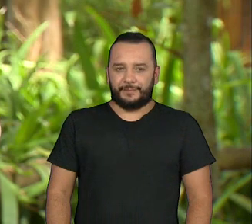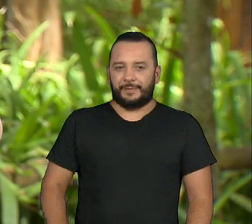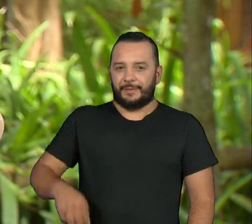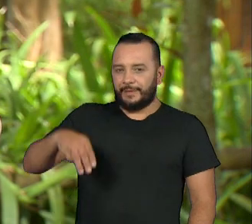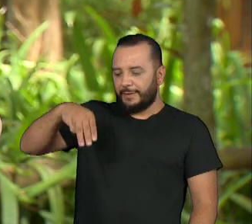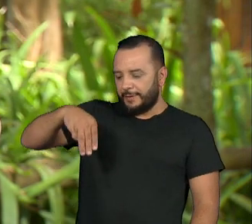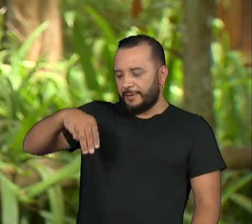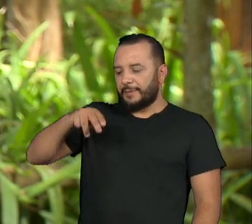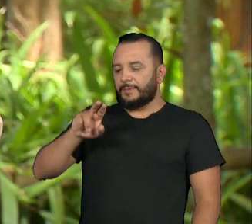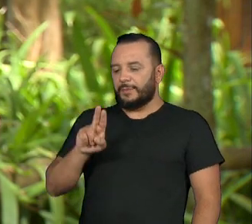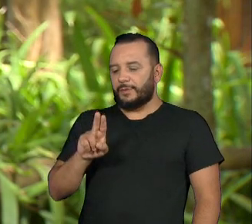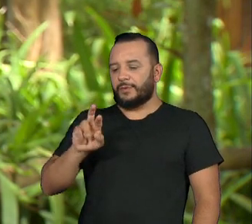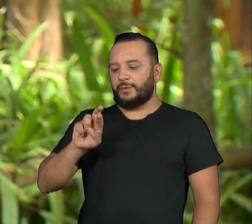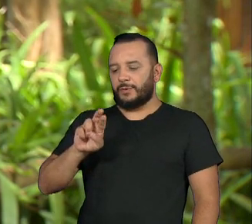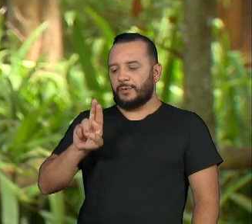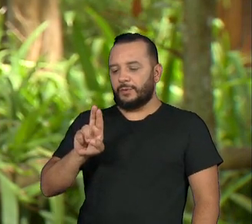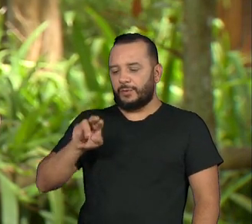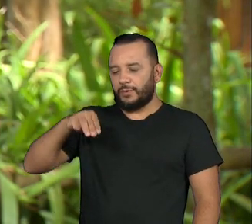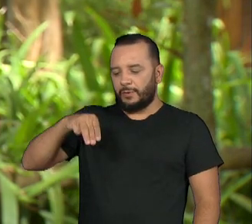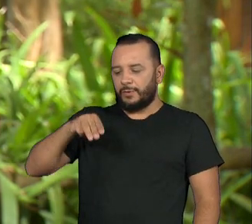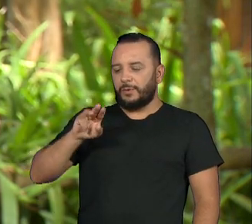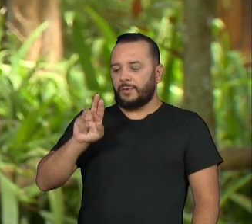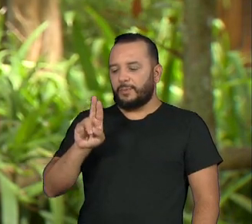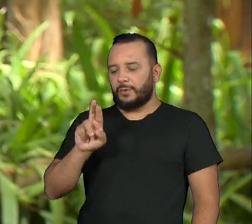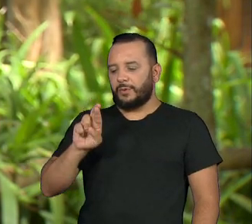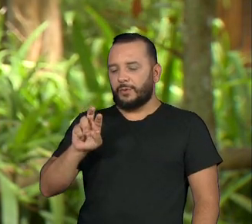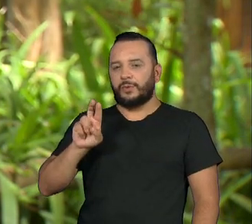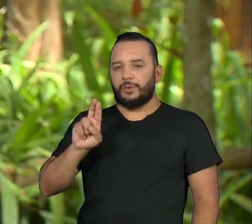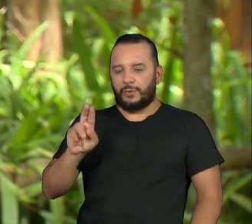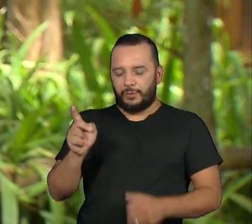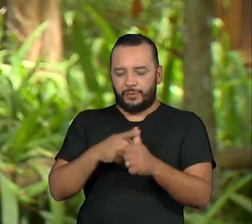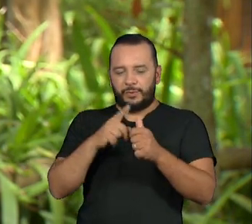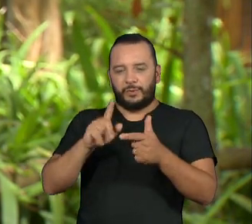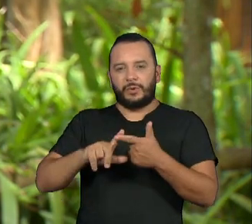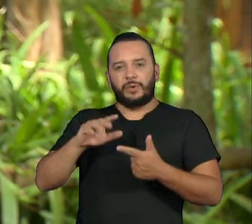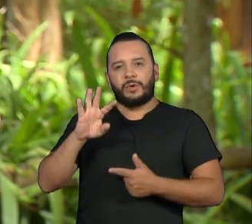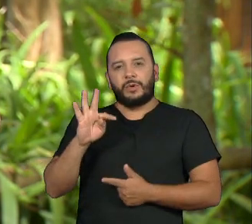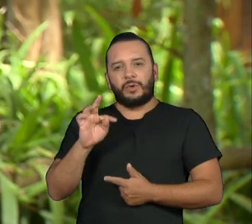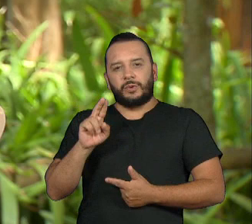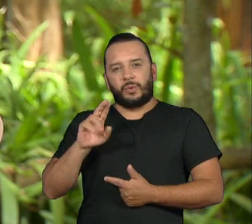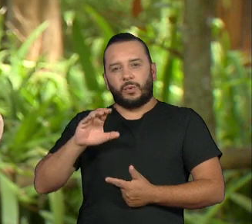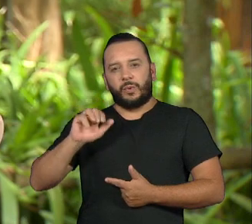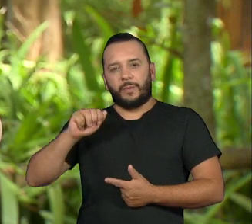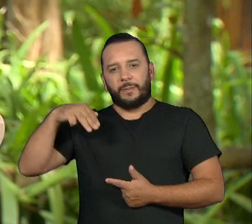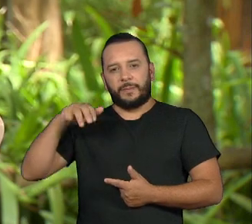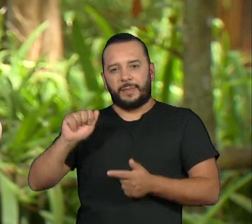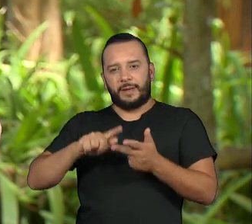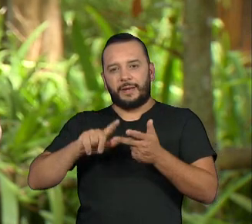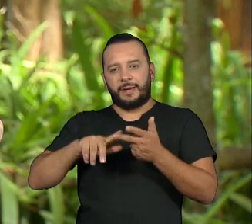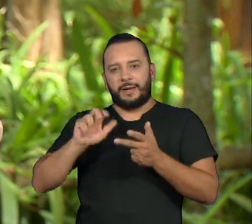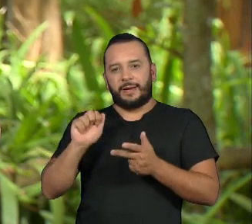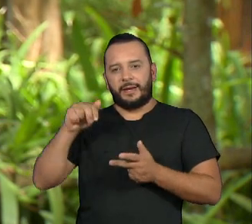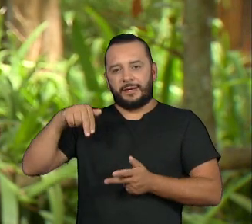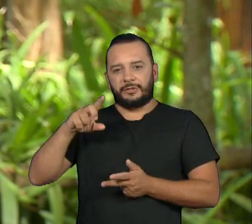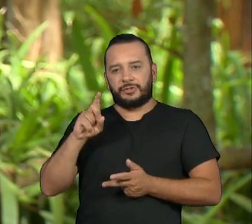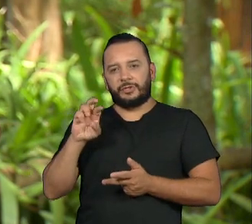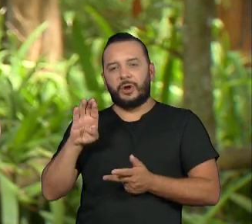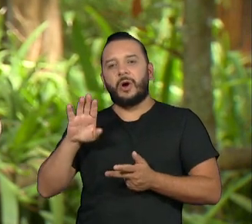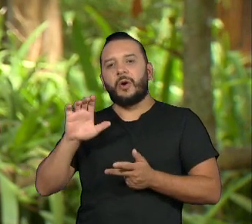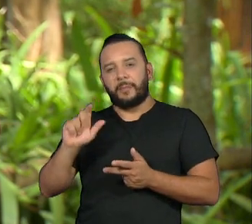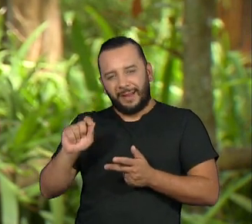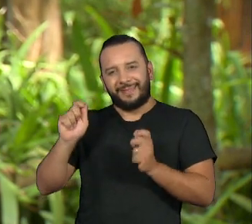Murumuru, Tucumã, Andiroba. A produção de óleos vegetais extraídos da diversidade de sementes da